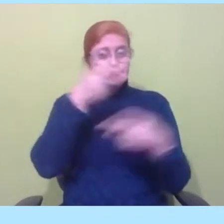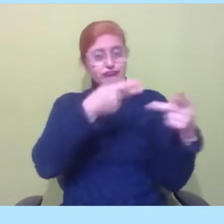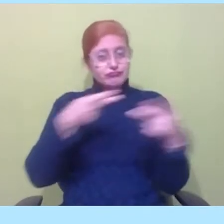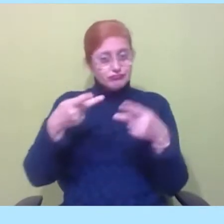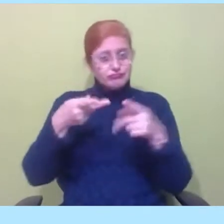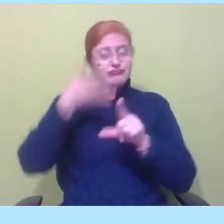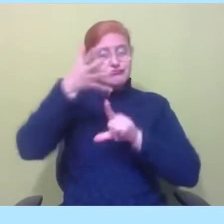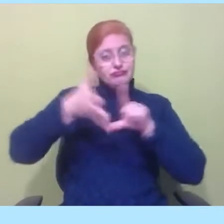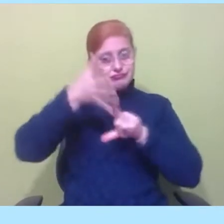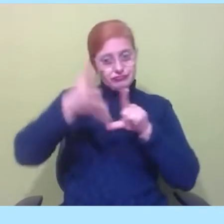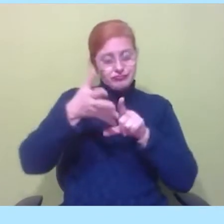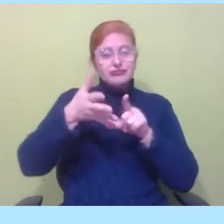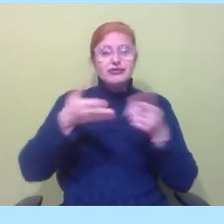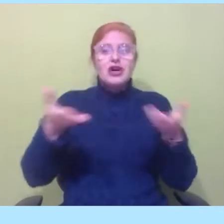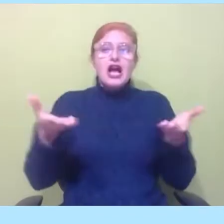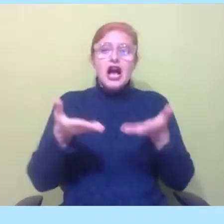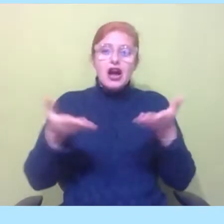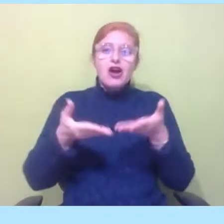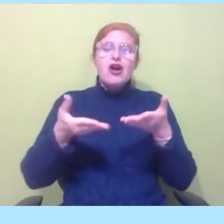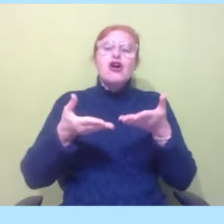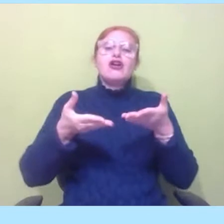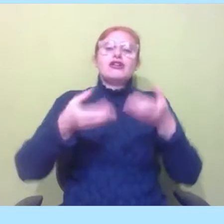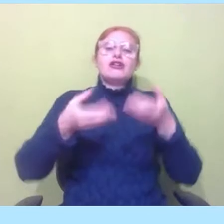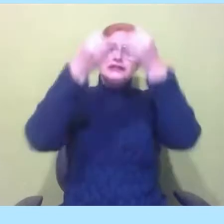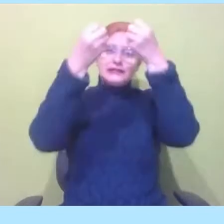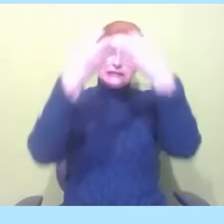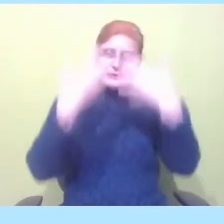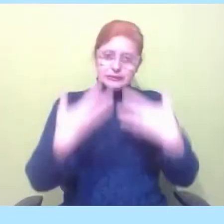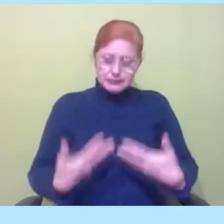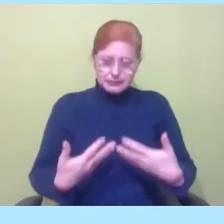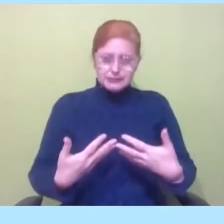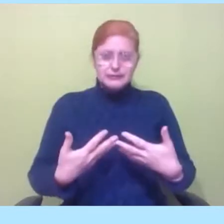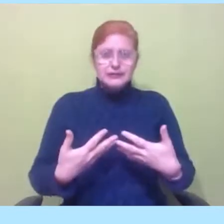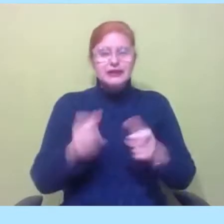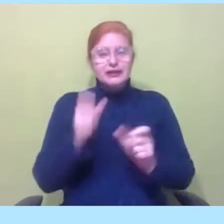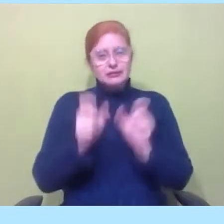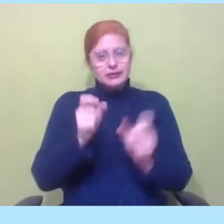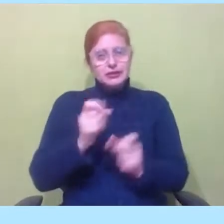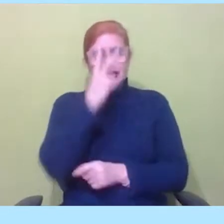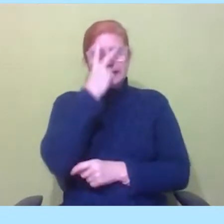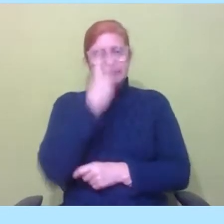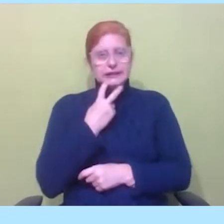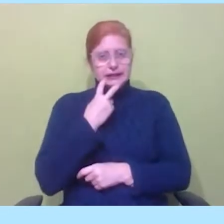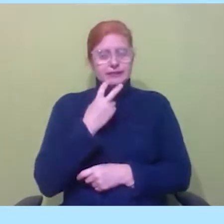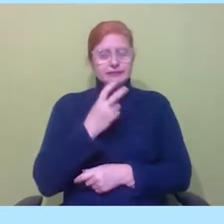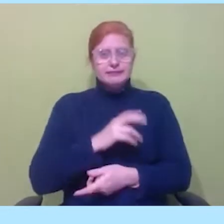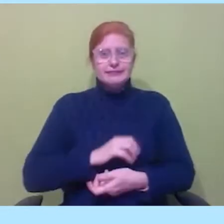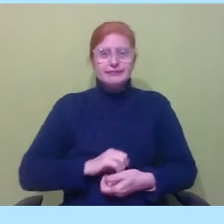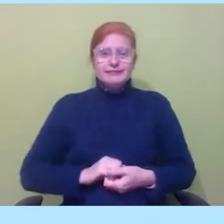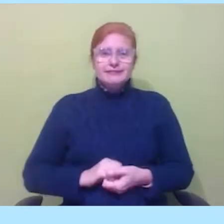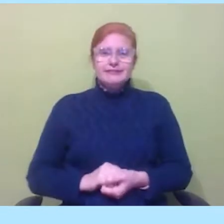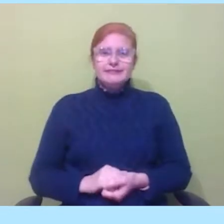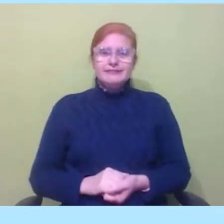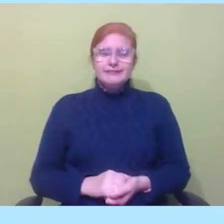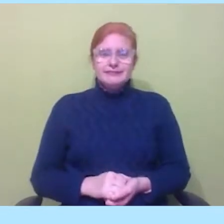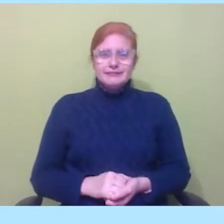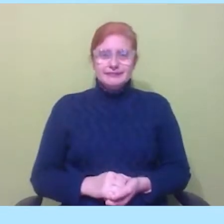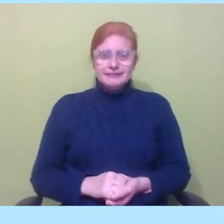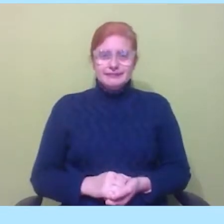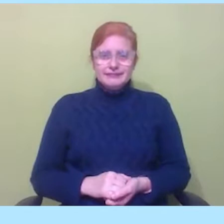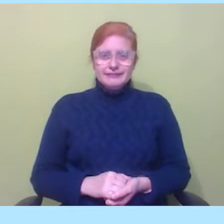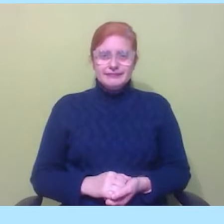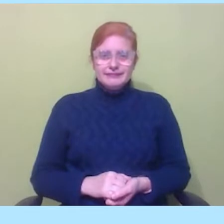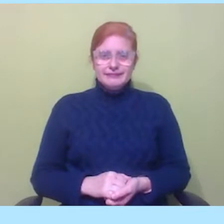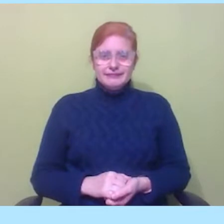para a acessibilidade das nossas companheiras com deficiência visual. Tela dividida em duas faixas horizontais. No